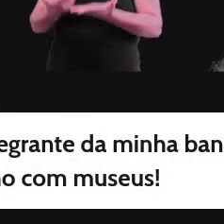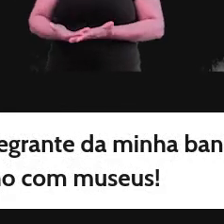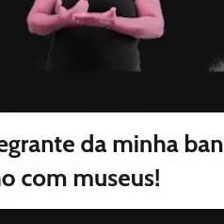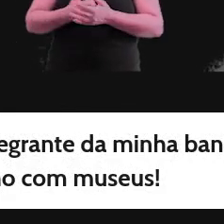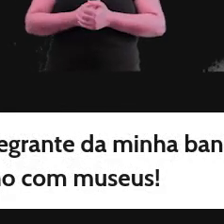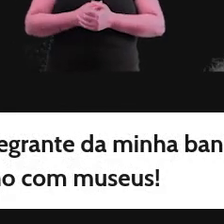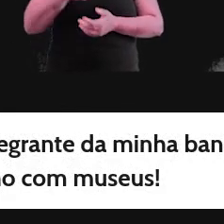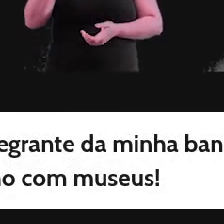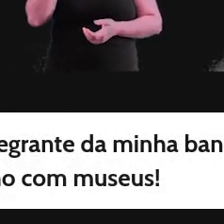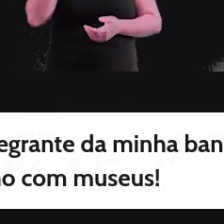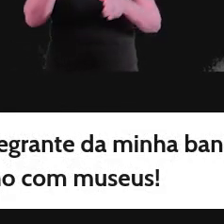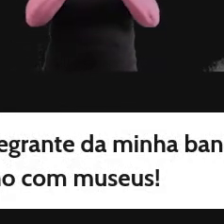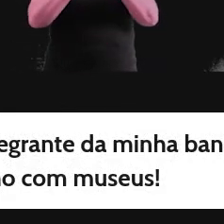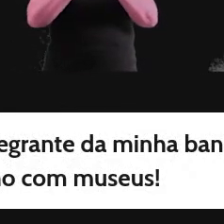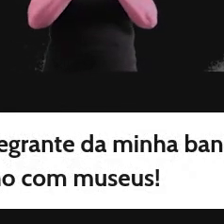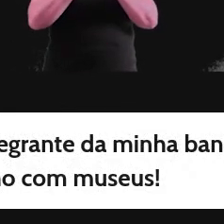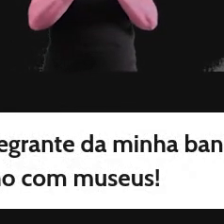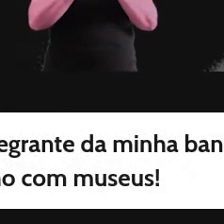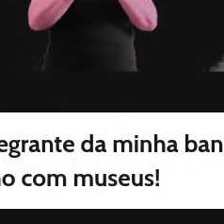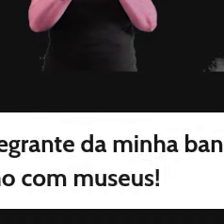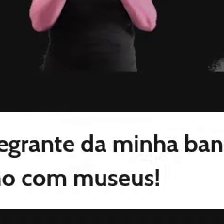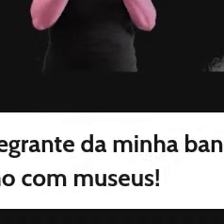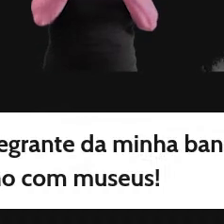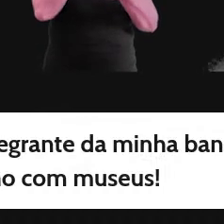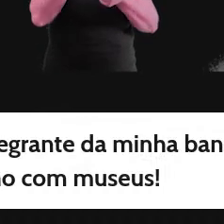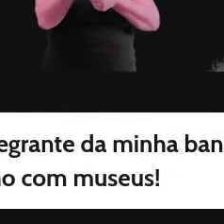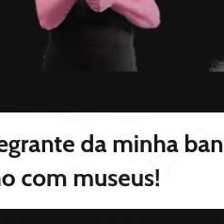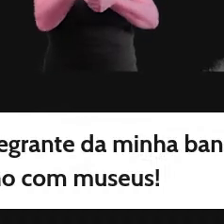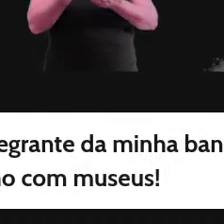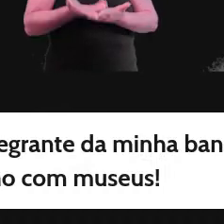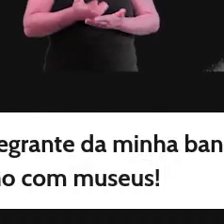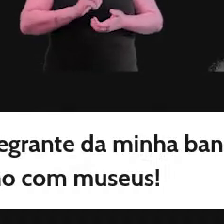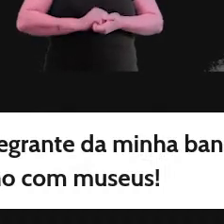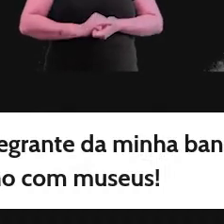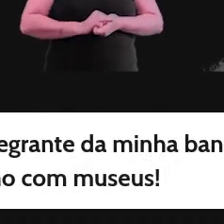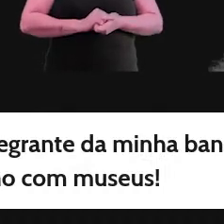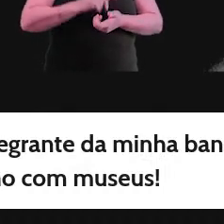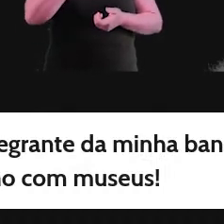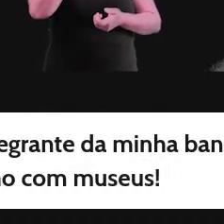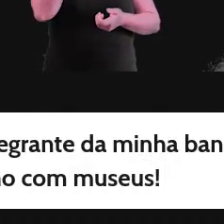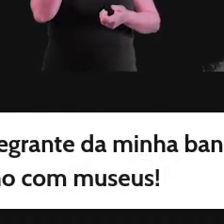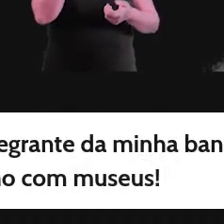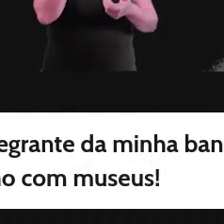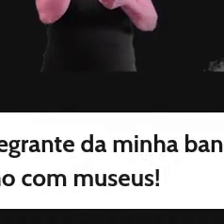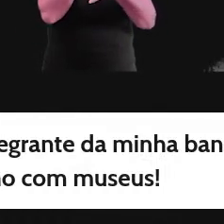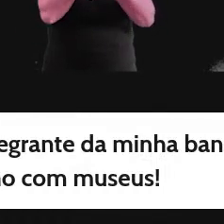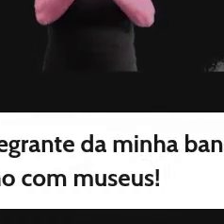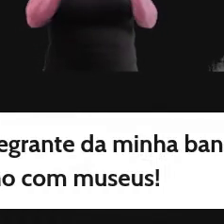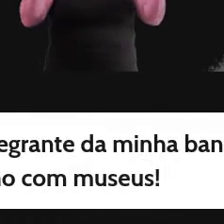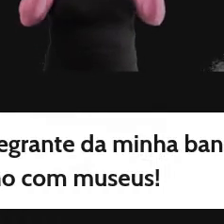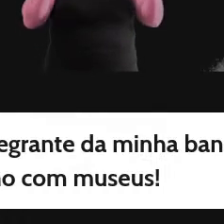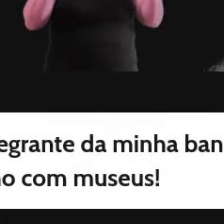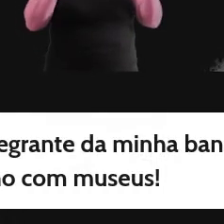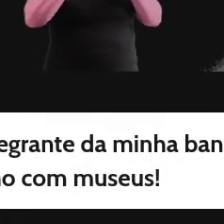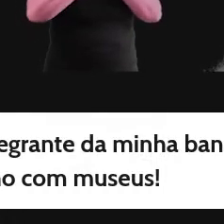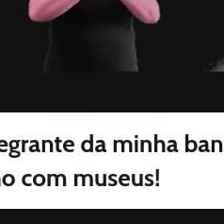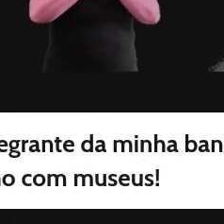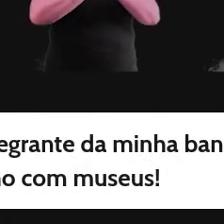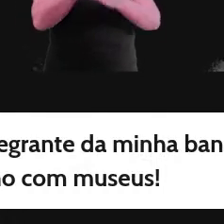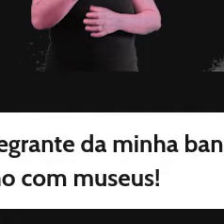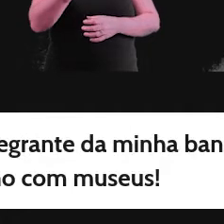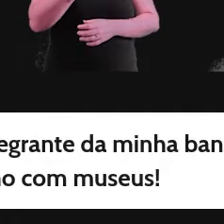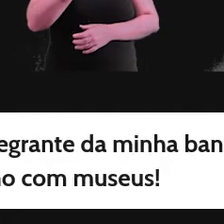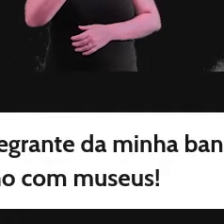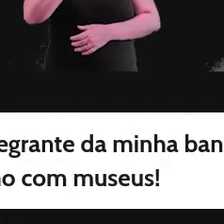ela também coloca aqui um elogio para vocês, meninas. Falas brilhantes, parabéns a todos os envolvidos. Camila Silveira